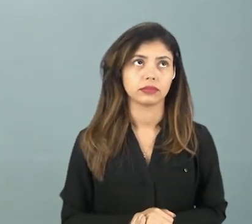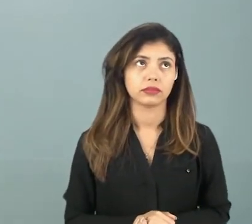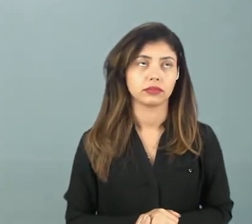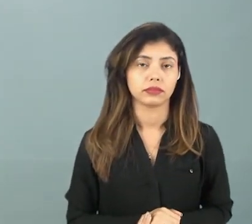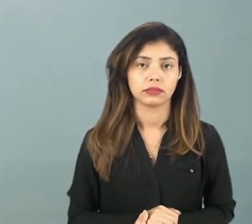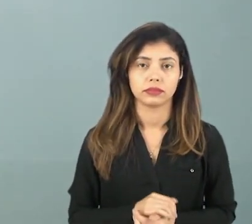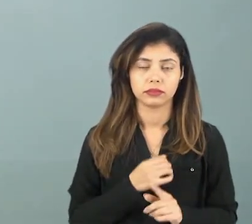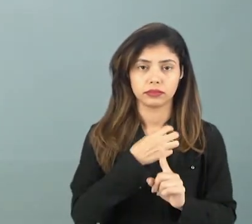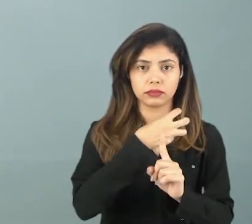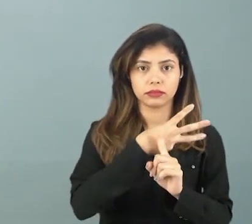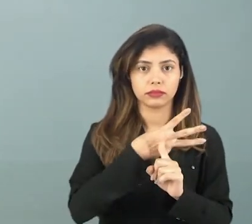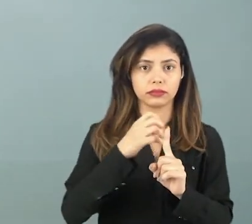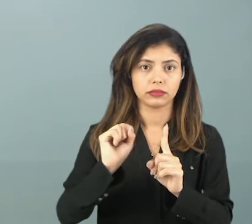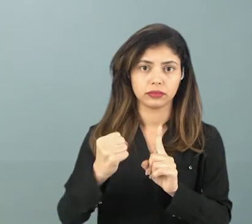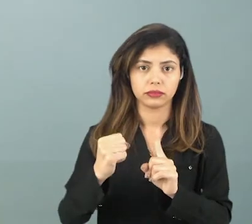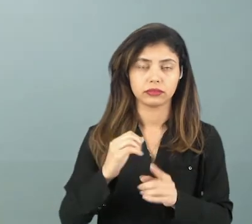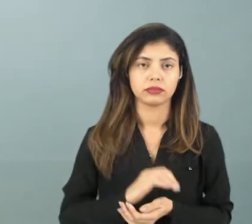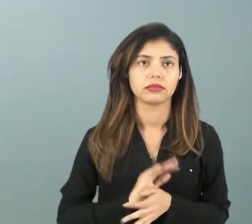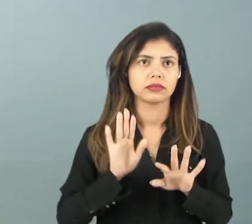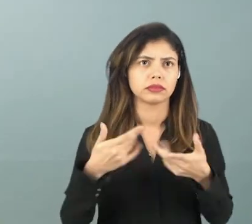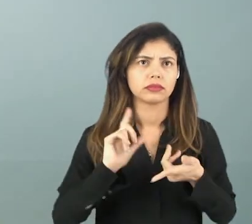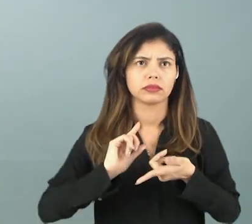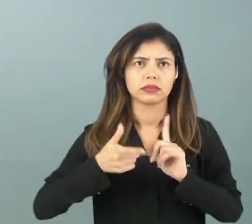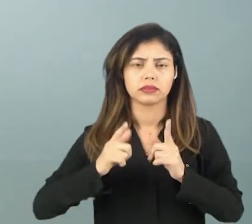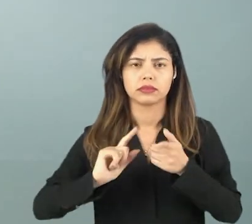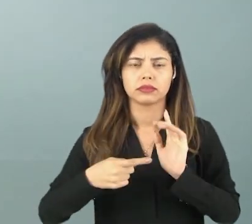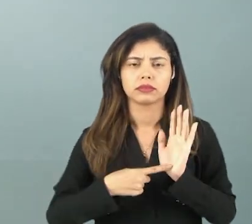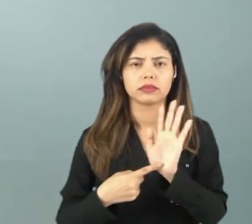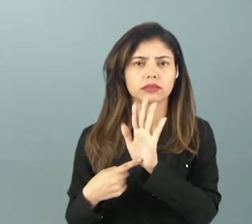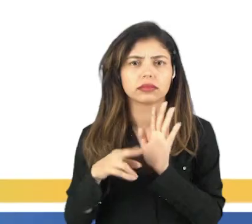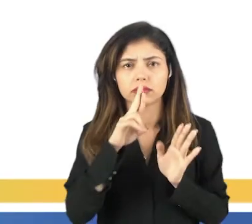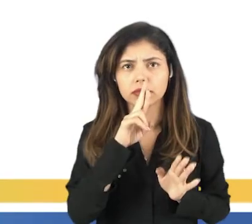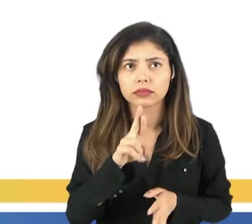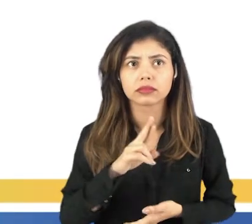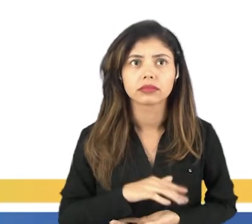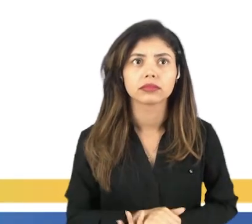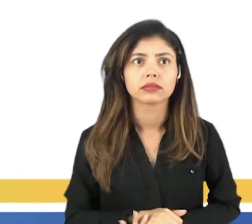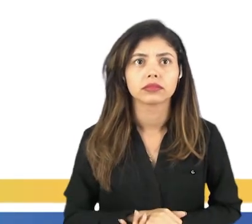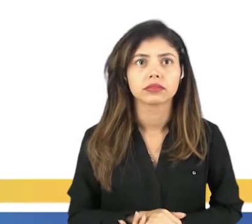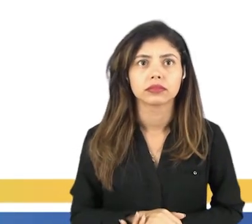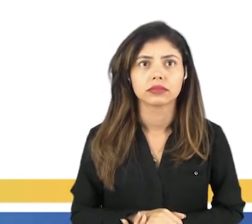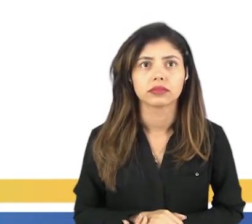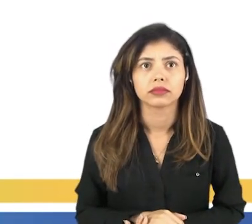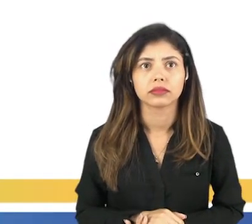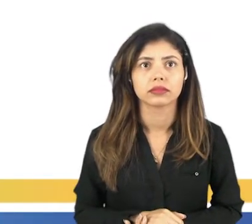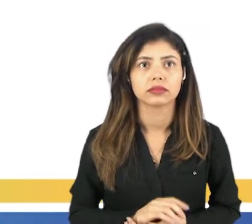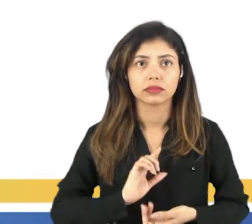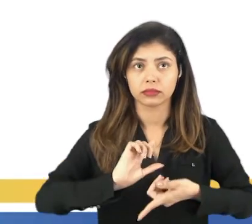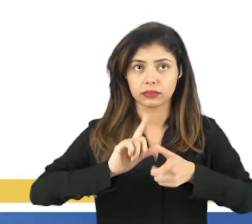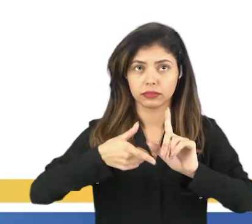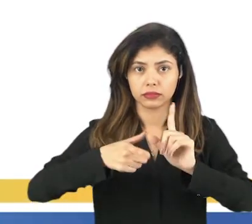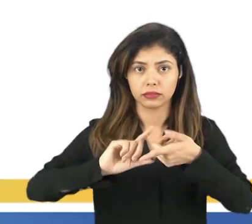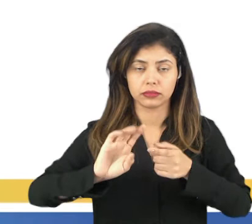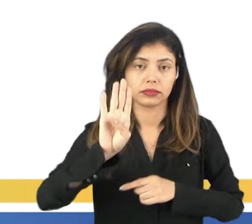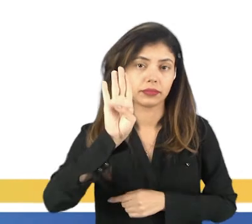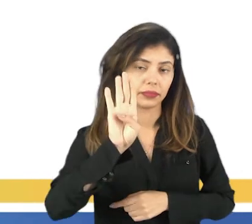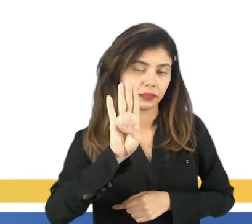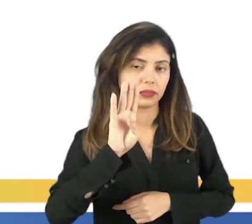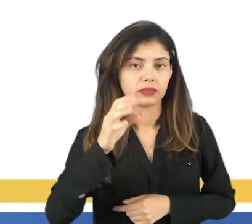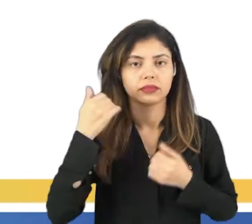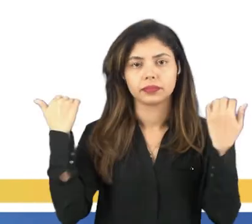representar, 3 oitavos. Qual a letrinha que está aí a resposta? Vamos ver? Letrinha